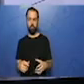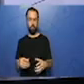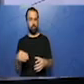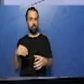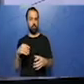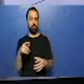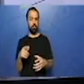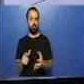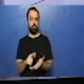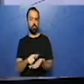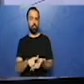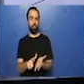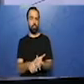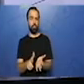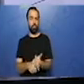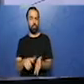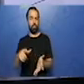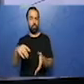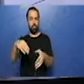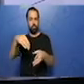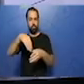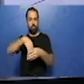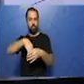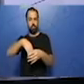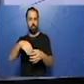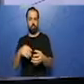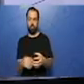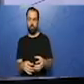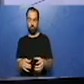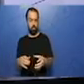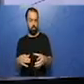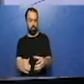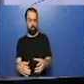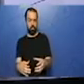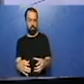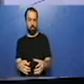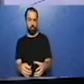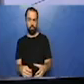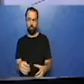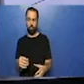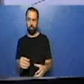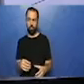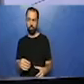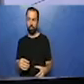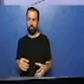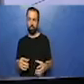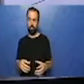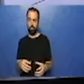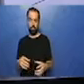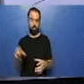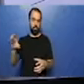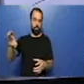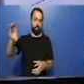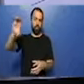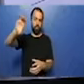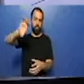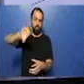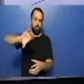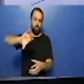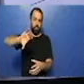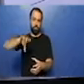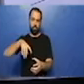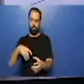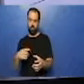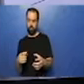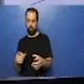de filtro. Aqui nós temos o becker contendo a mistura de água e terra, né, que ficou uma água barrenta.